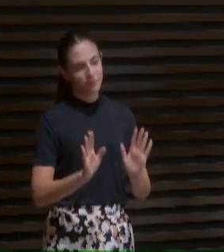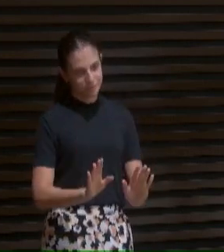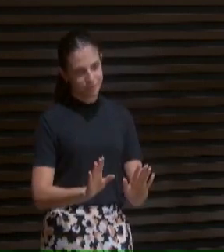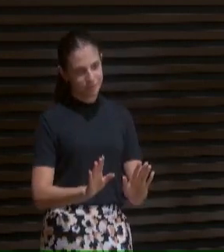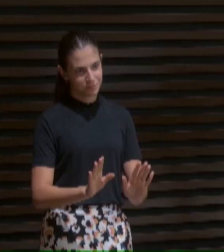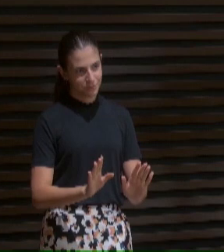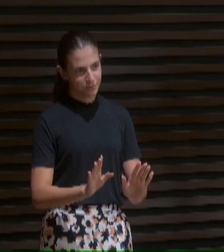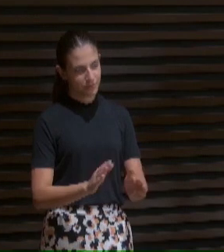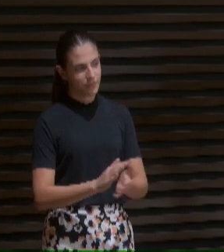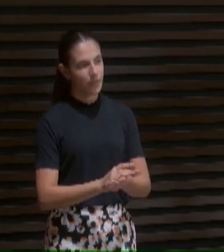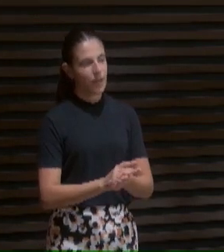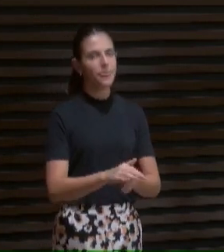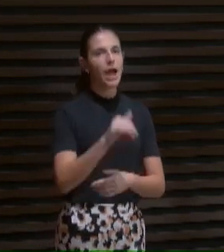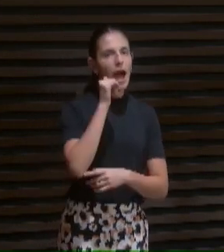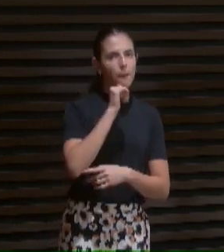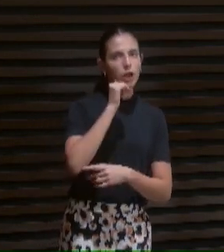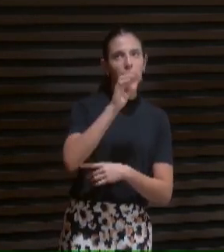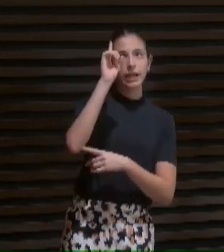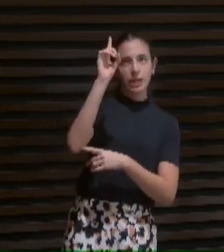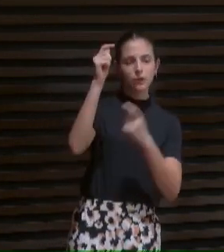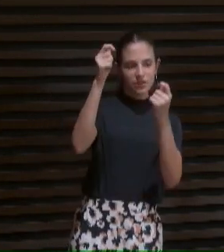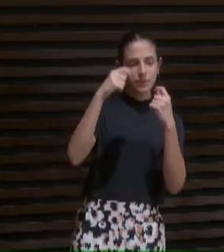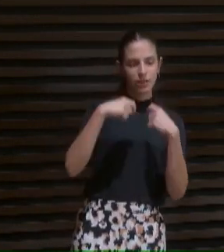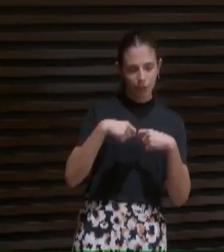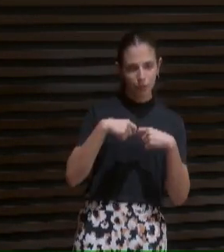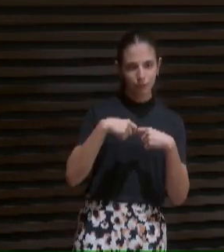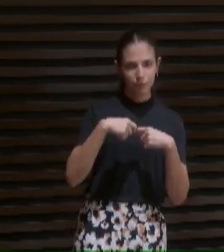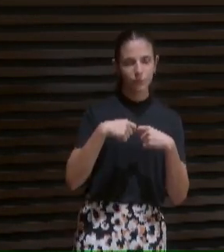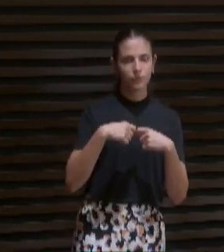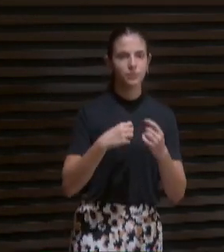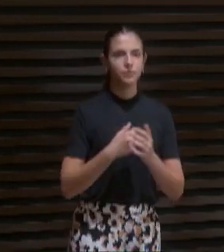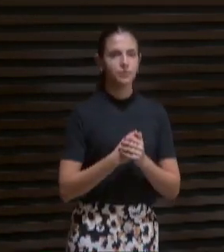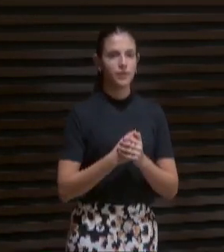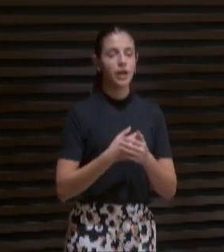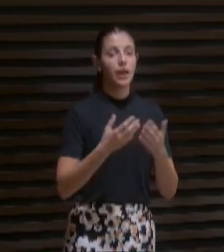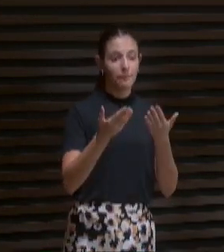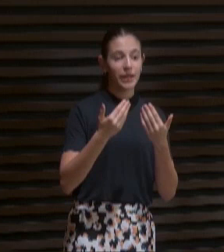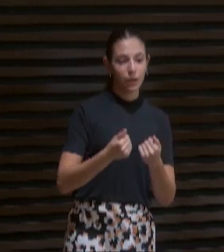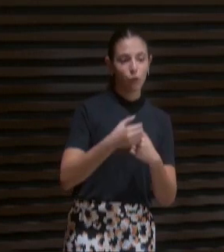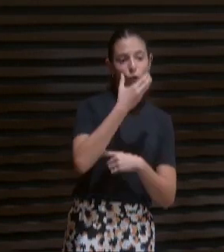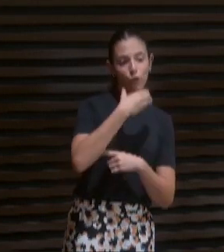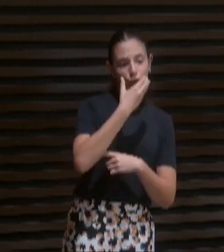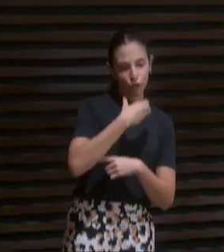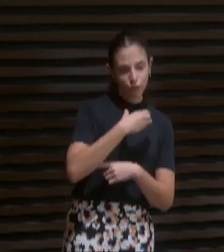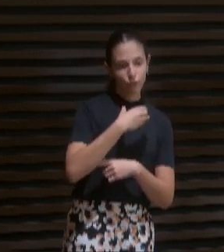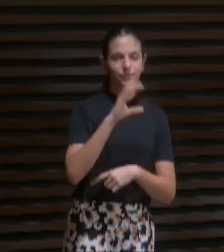A mulher que tu me deste, ela me deu da árvore e eu comi.